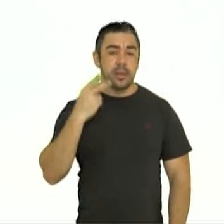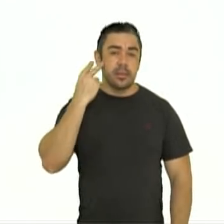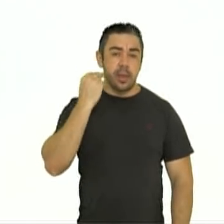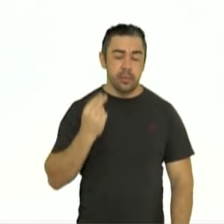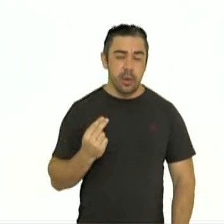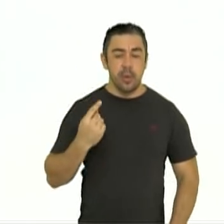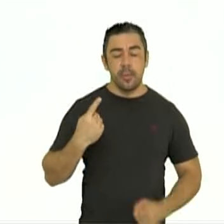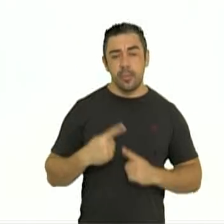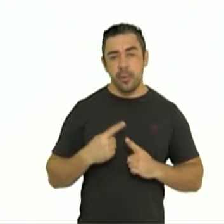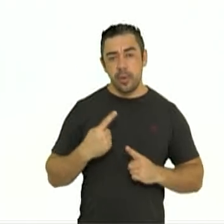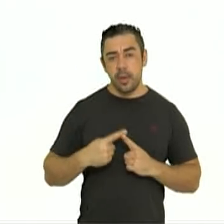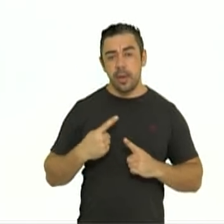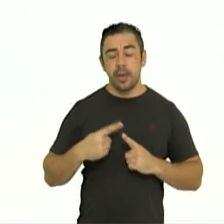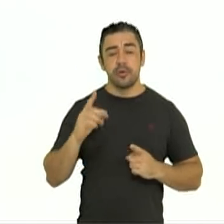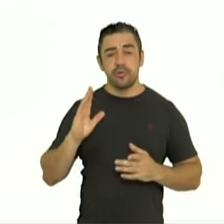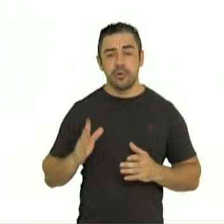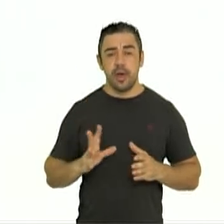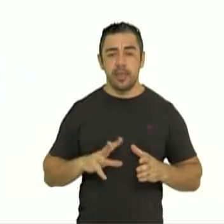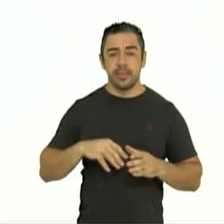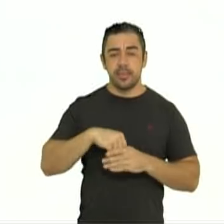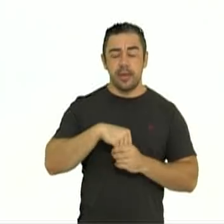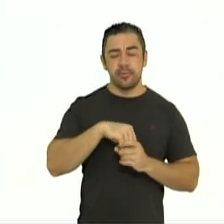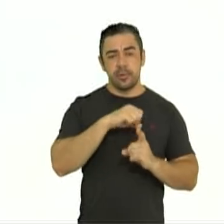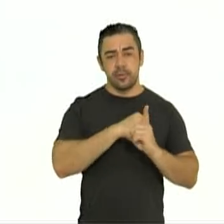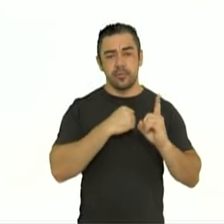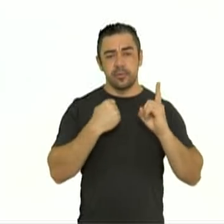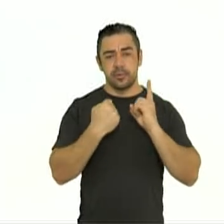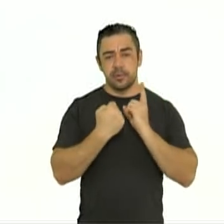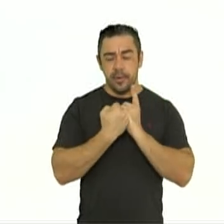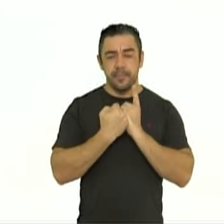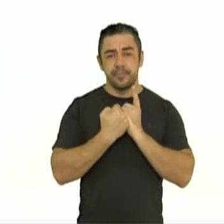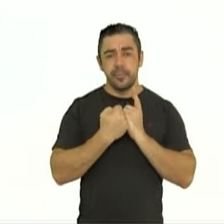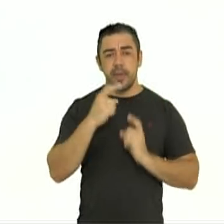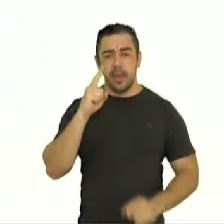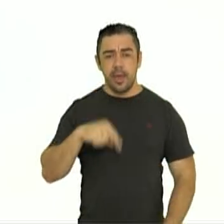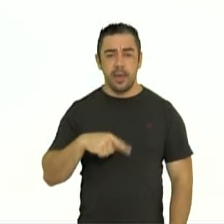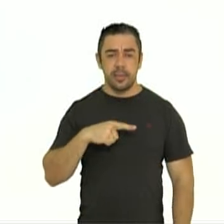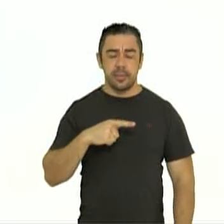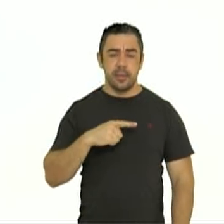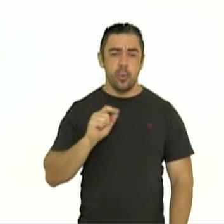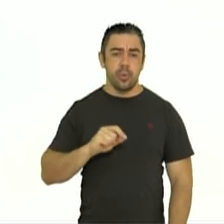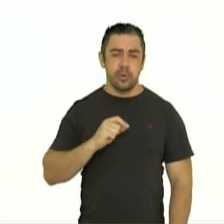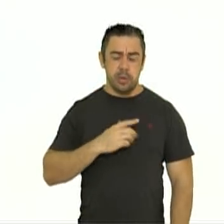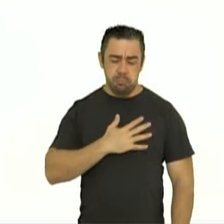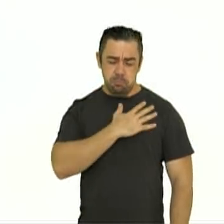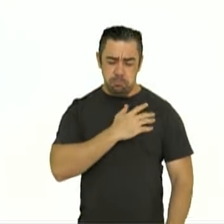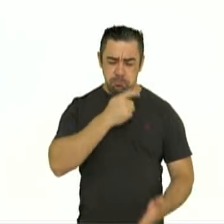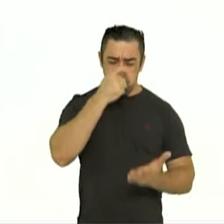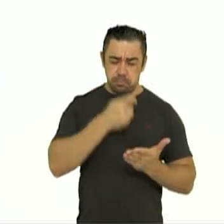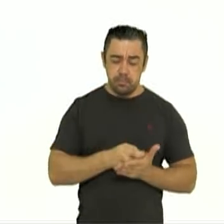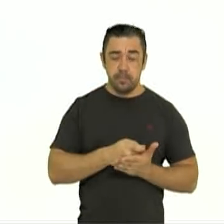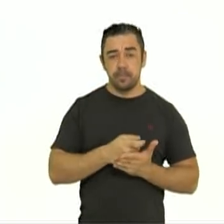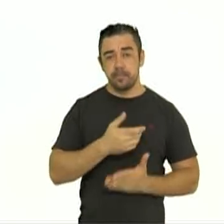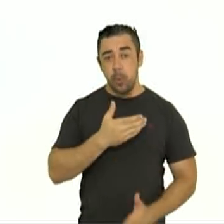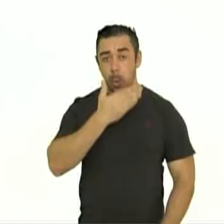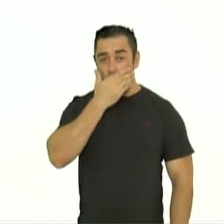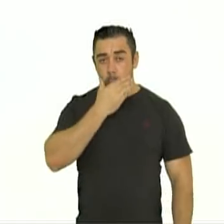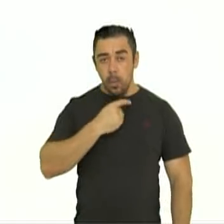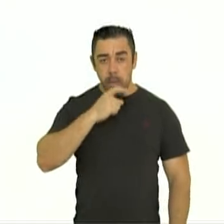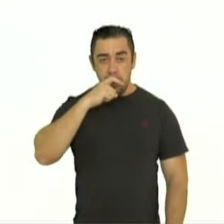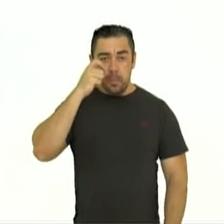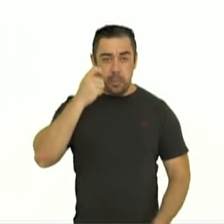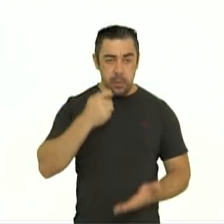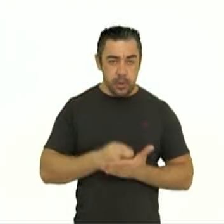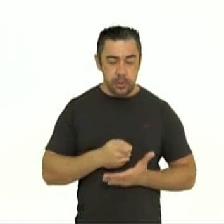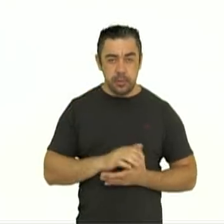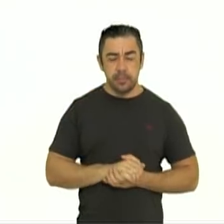pois estavam dentro da construção social advinda da ditadura do patriarcado. Consequentemente, a punição para